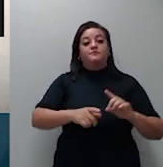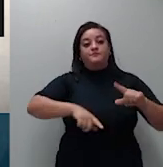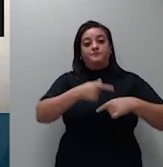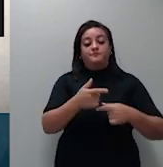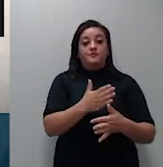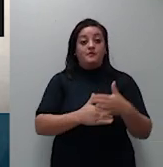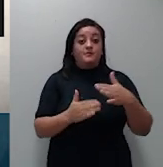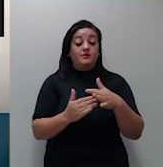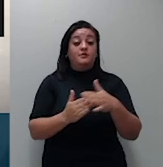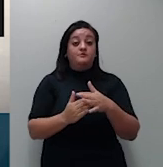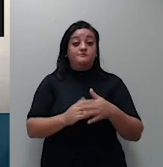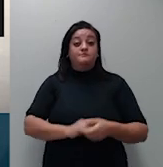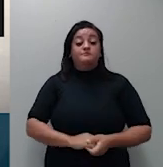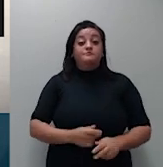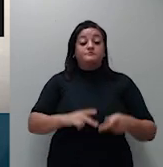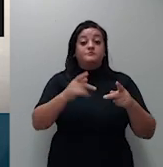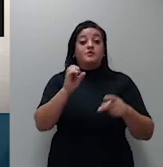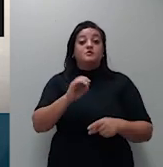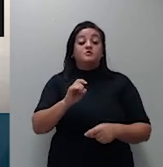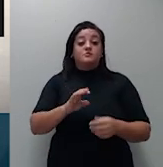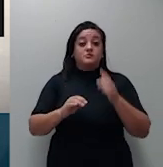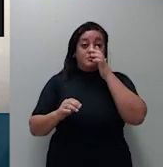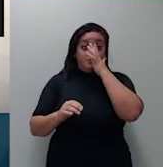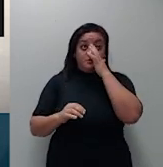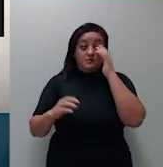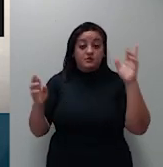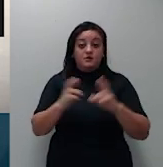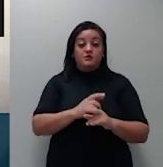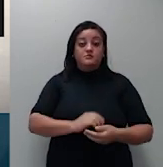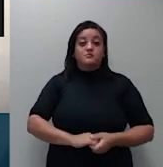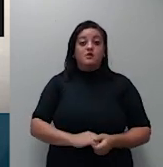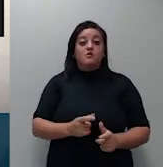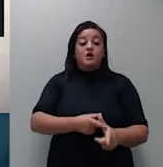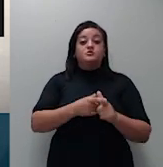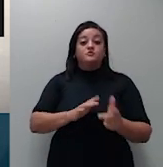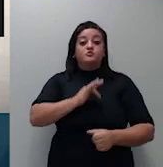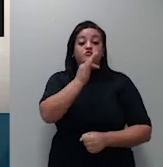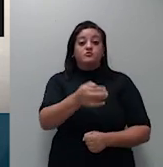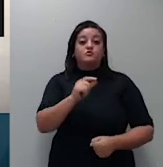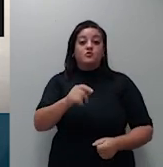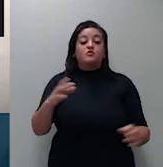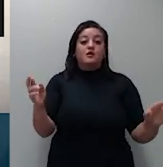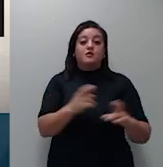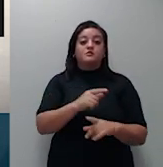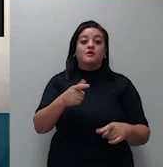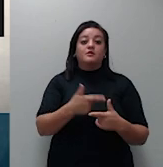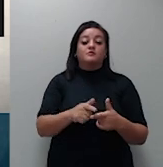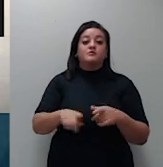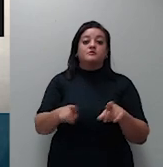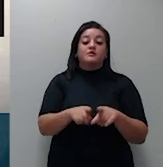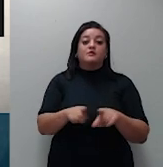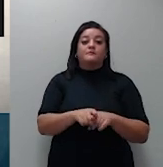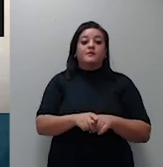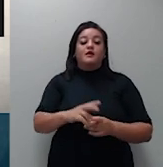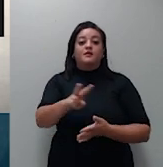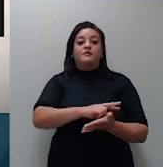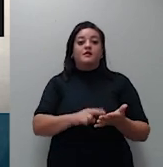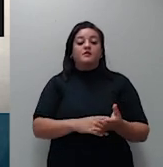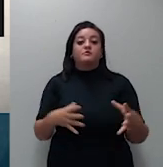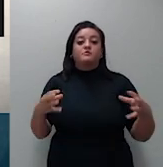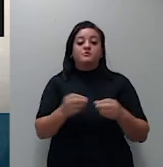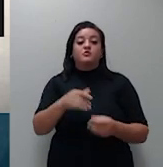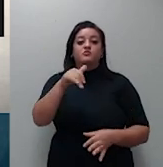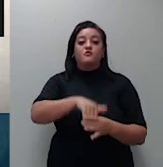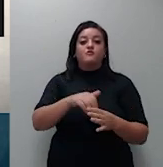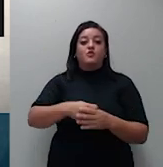valendo tão somente em relação a dívidas futuras O que é respeito ao fato da leitura do sucinto voto proferido